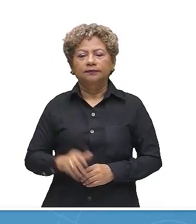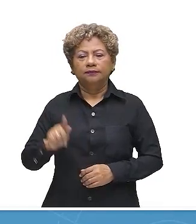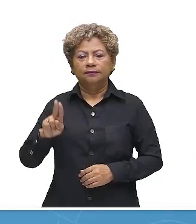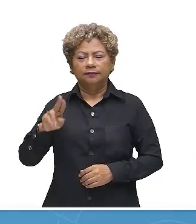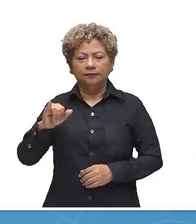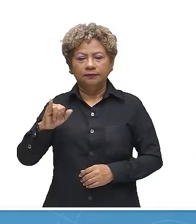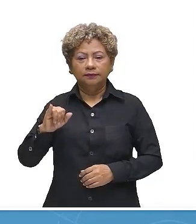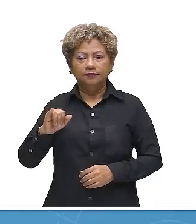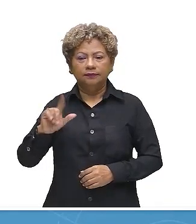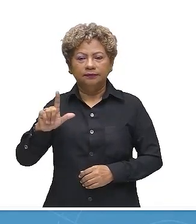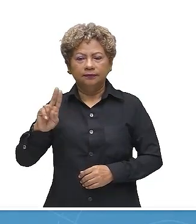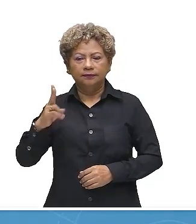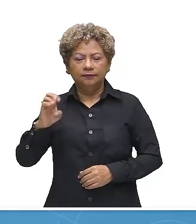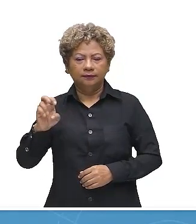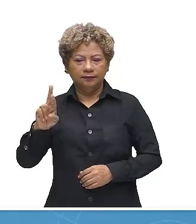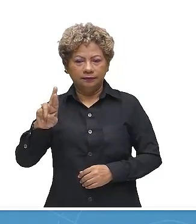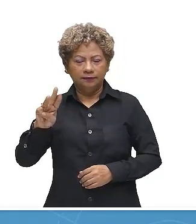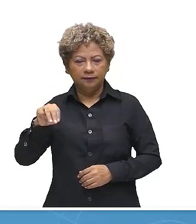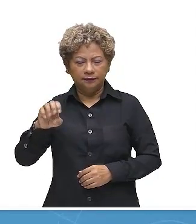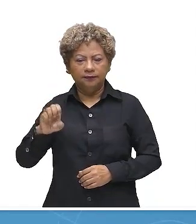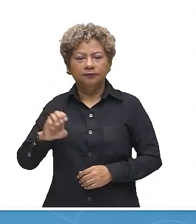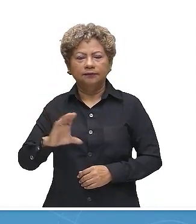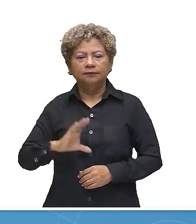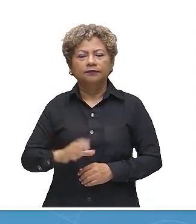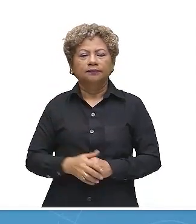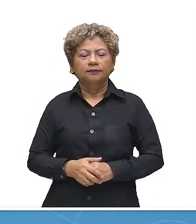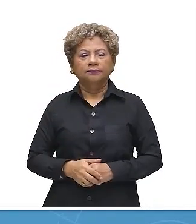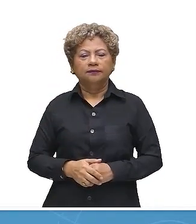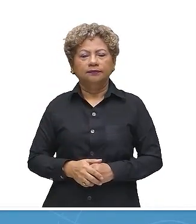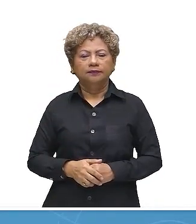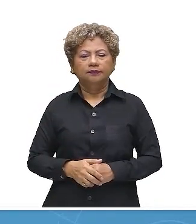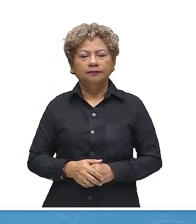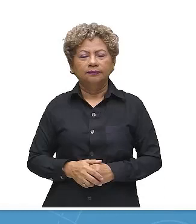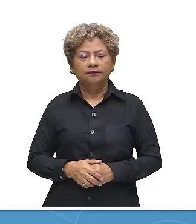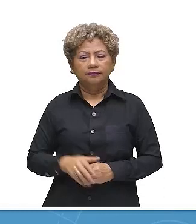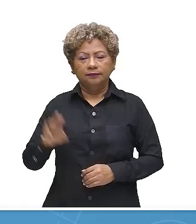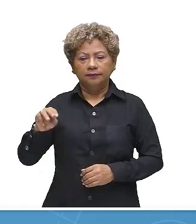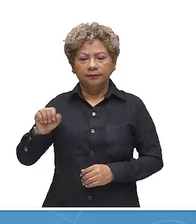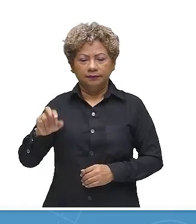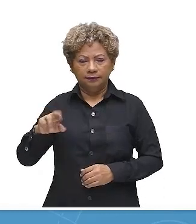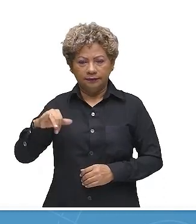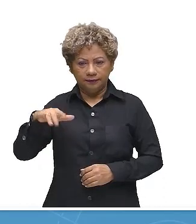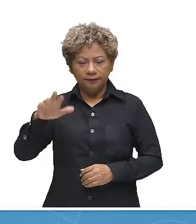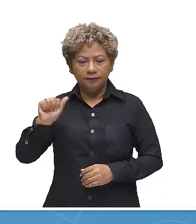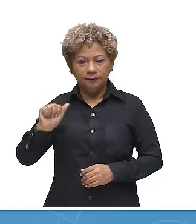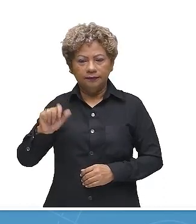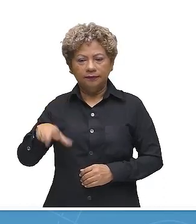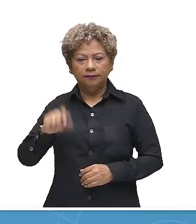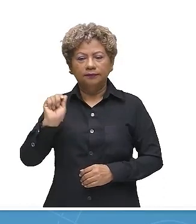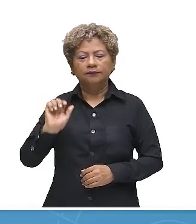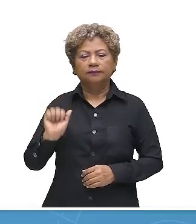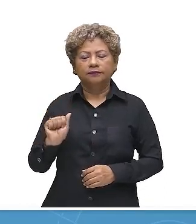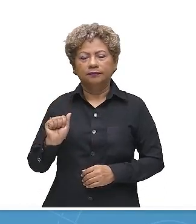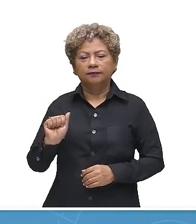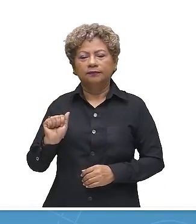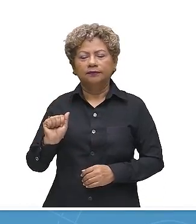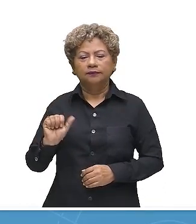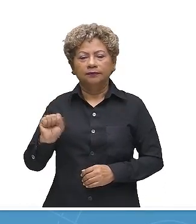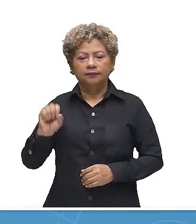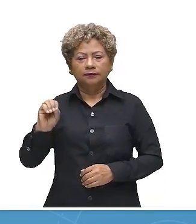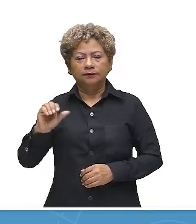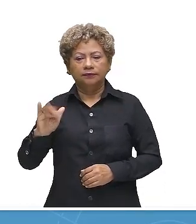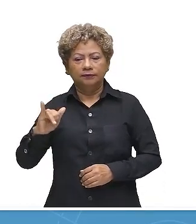Guilherme, questão 1, não respondeu a letra. Maria Heloísa, A. Sofia, letra